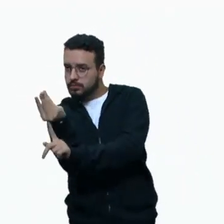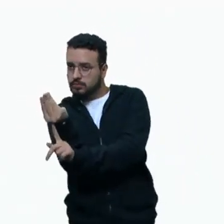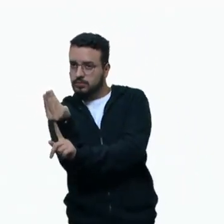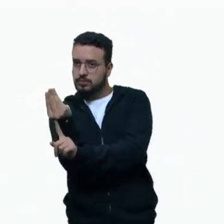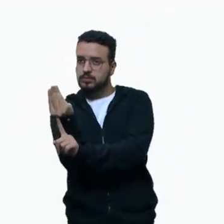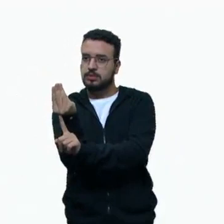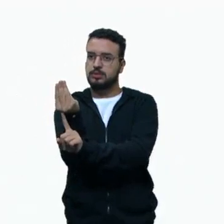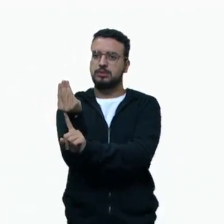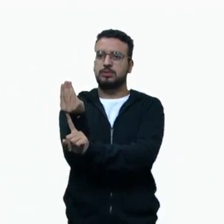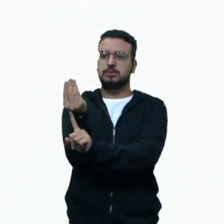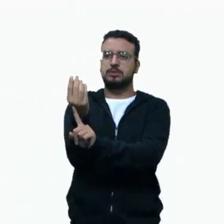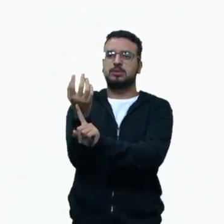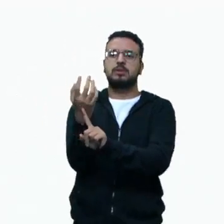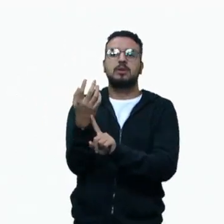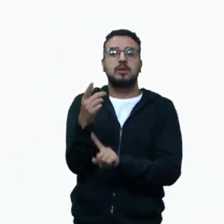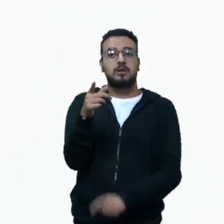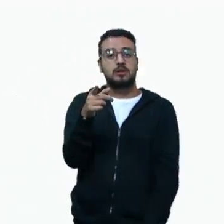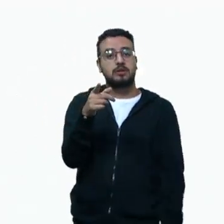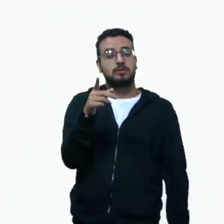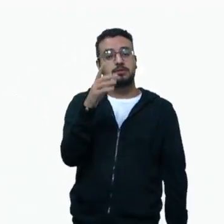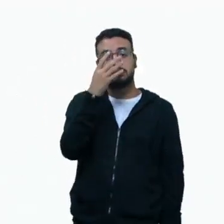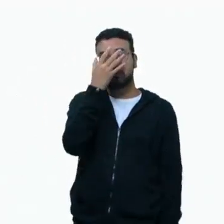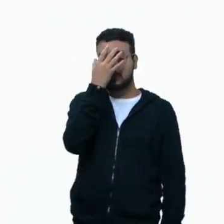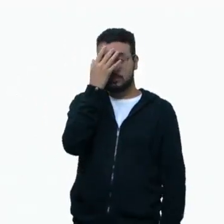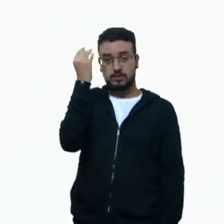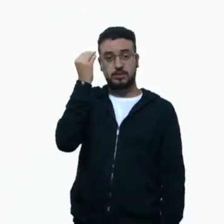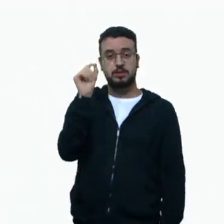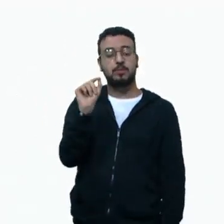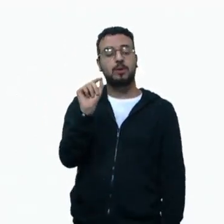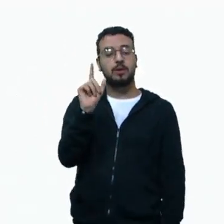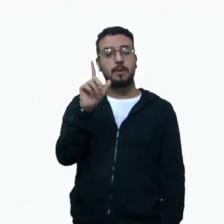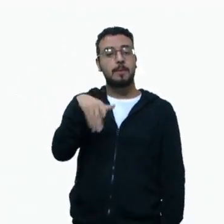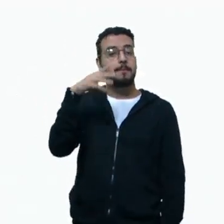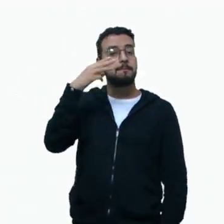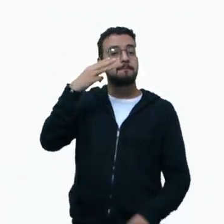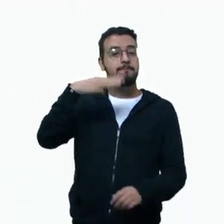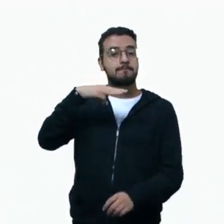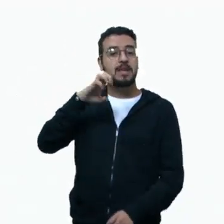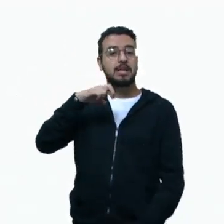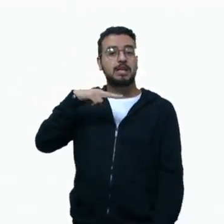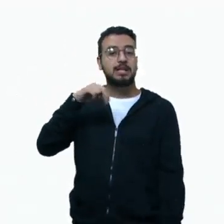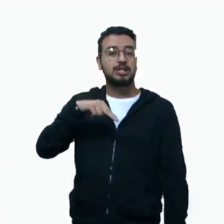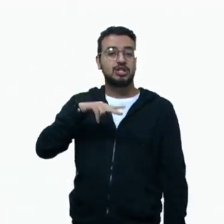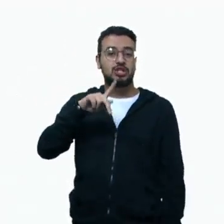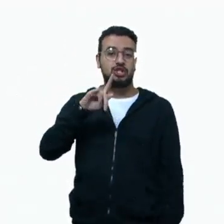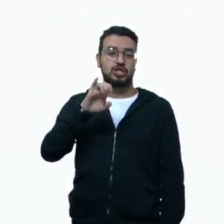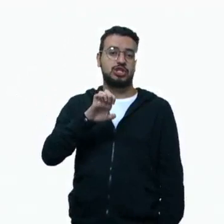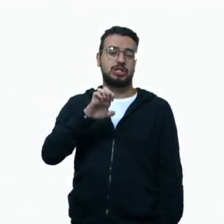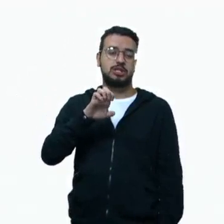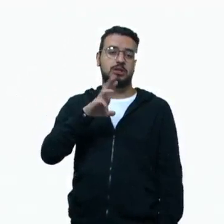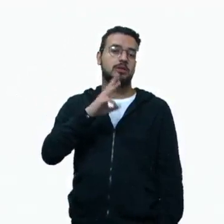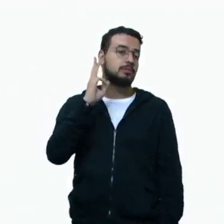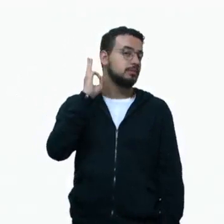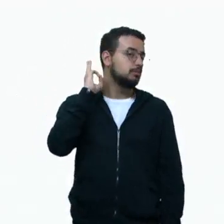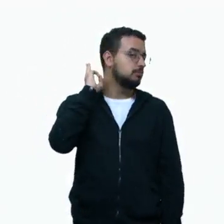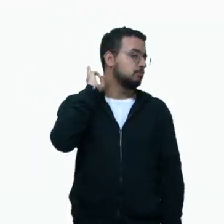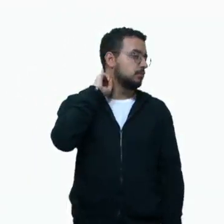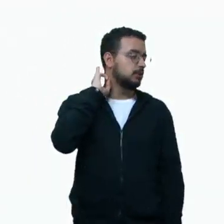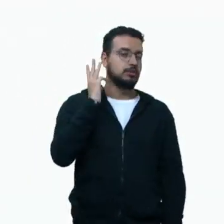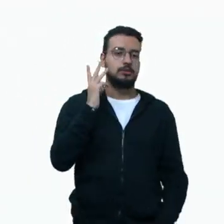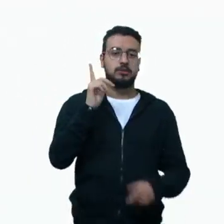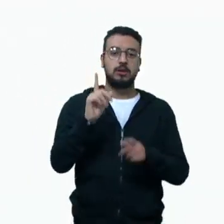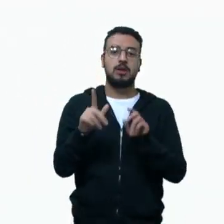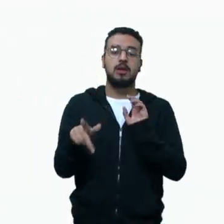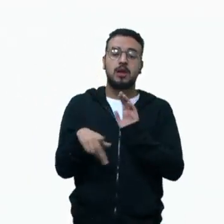inteligência. Não esqueça das meninges. Meninge é aquela estrutura de